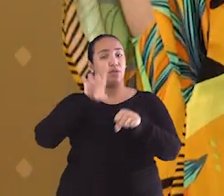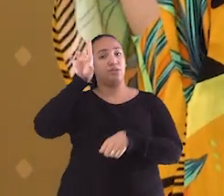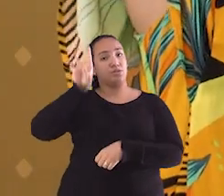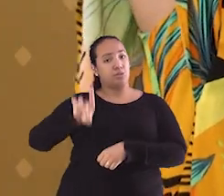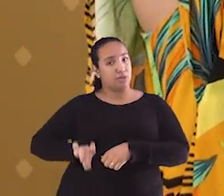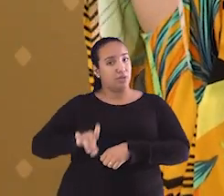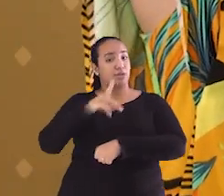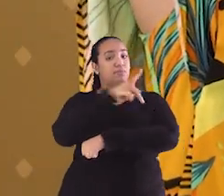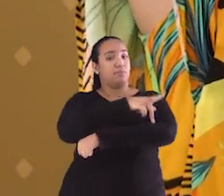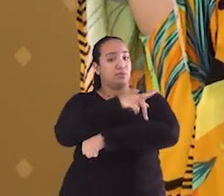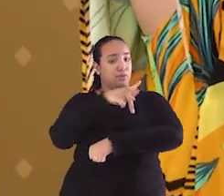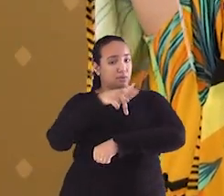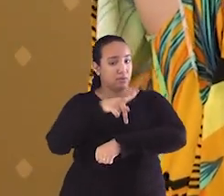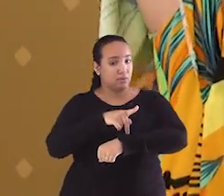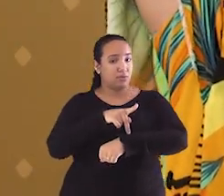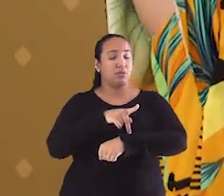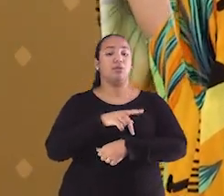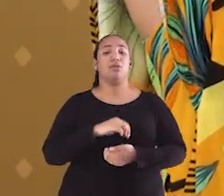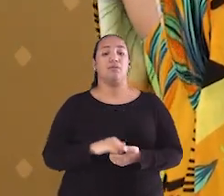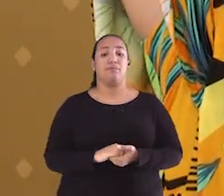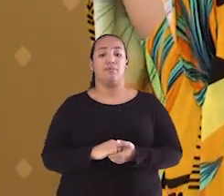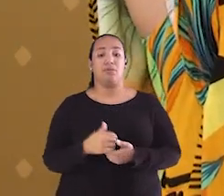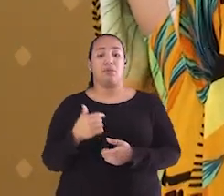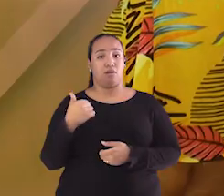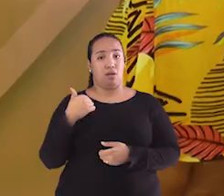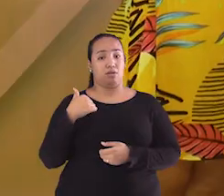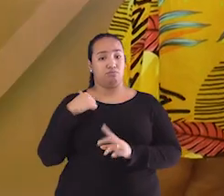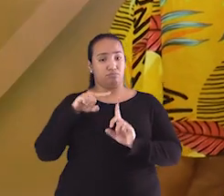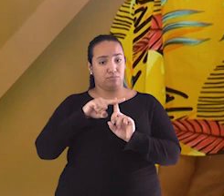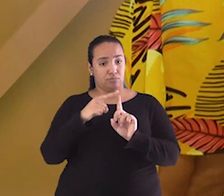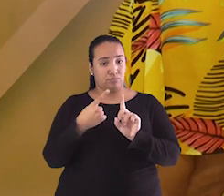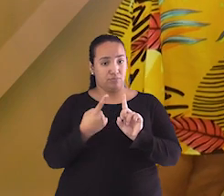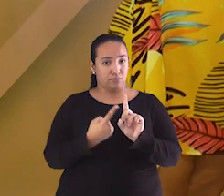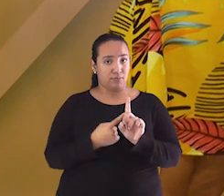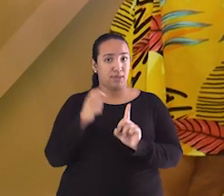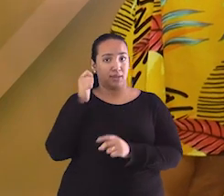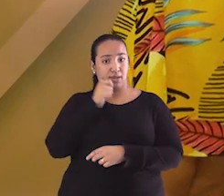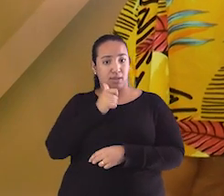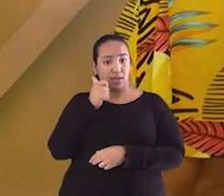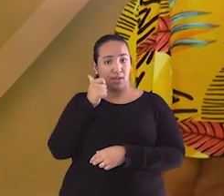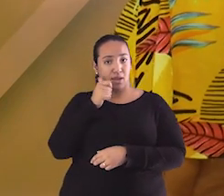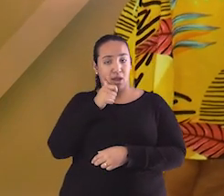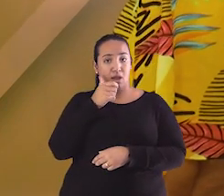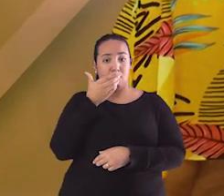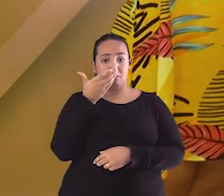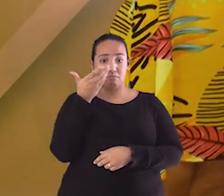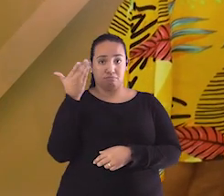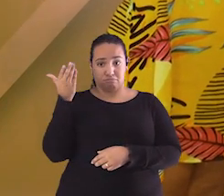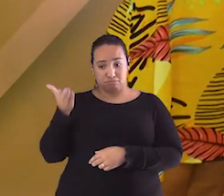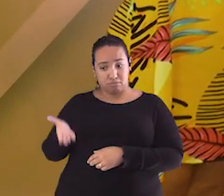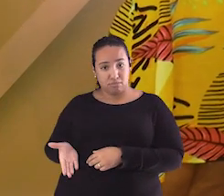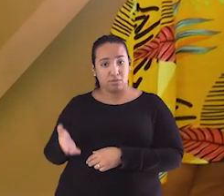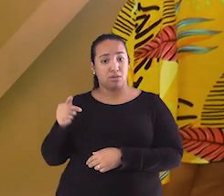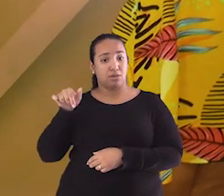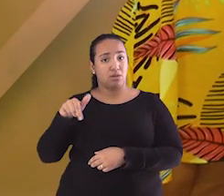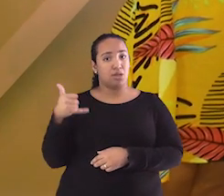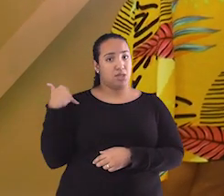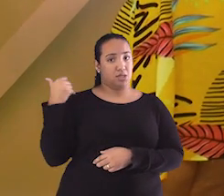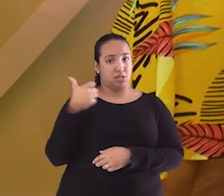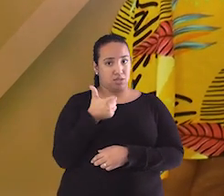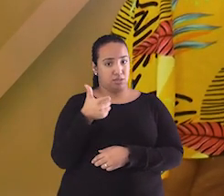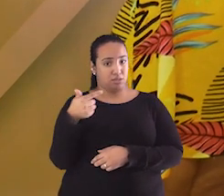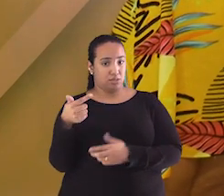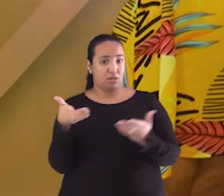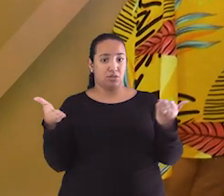Pedagogia. E aí eu tive a Isabela hoje está com 17 anos, né, Isabela? E tivemos então a ideia